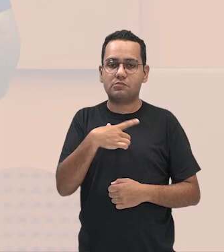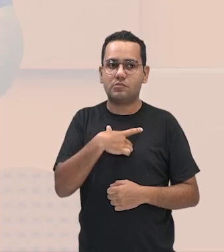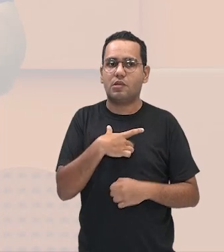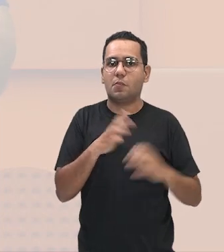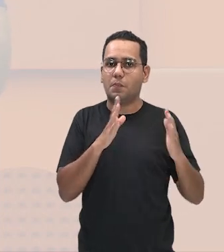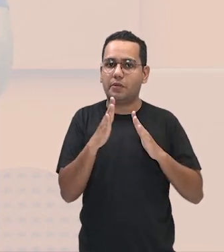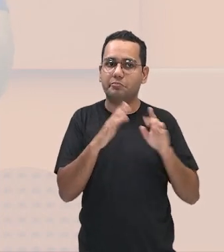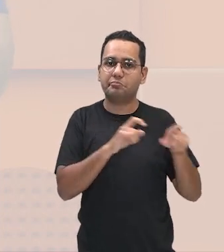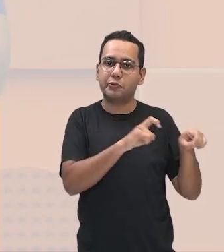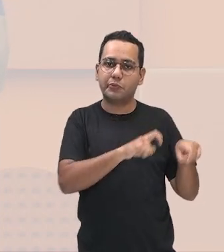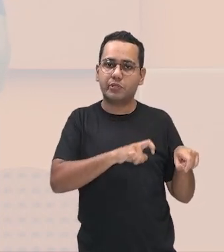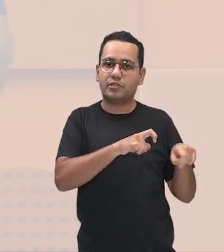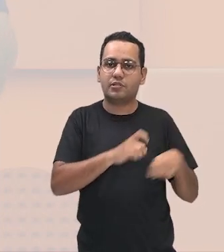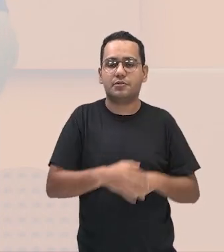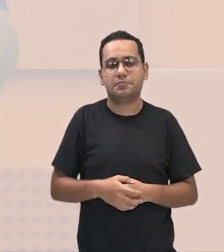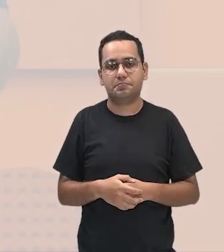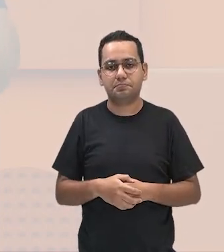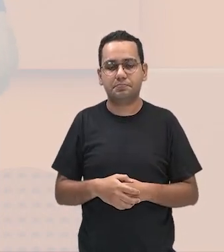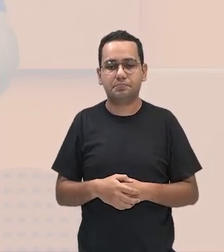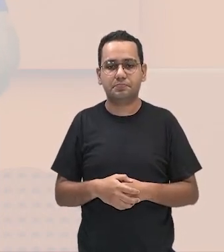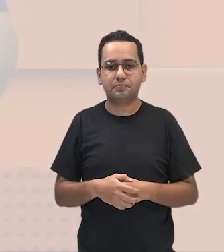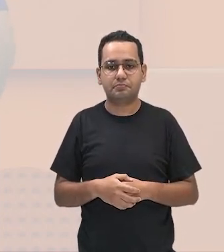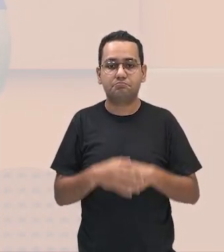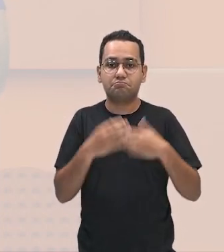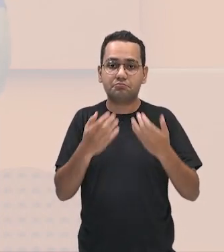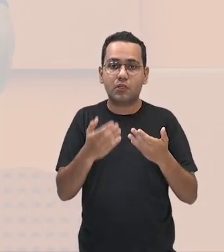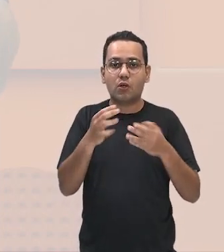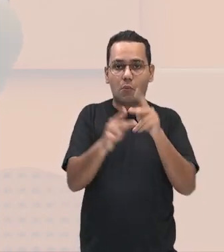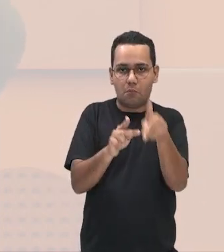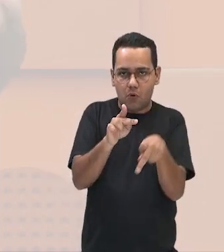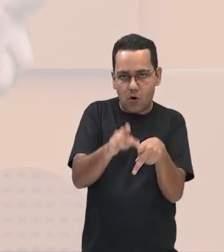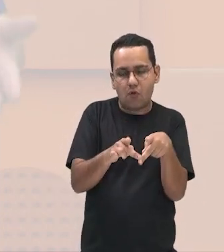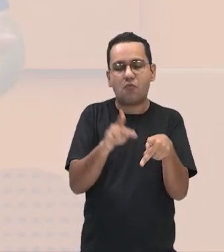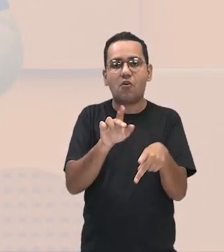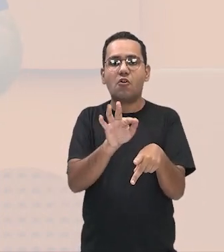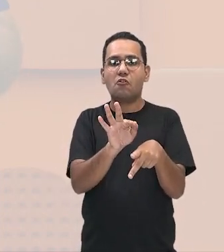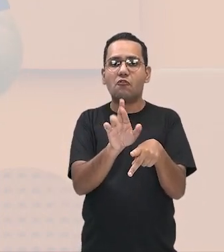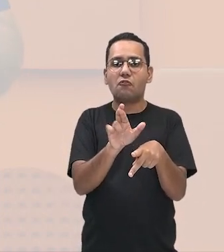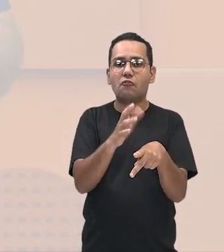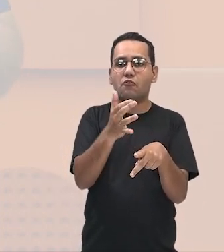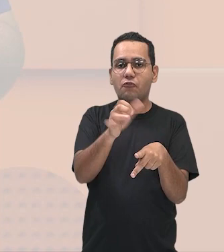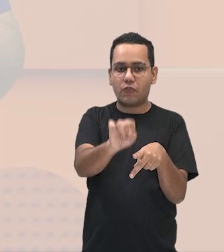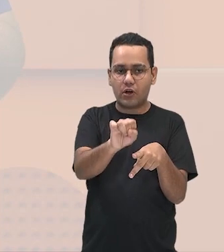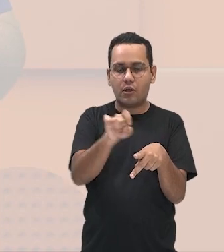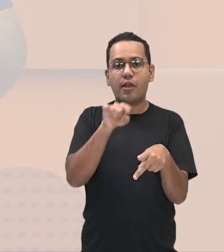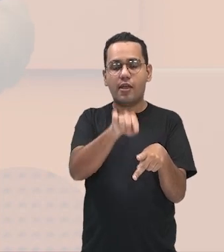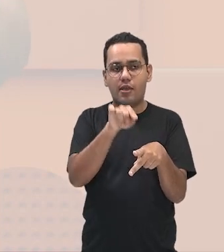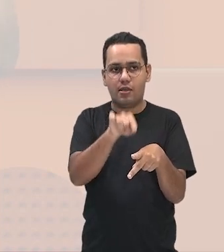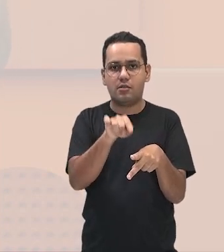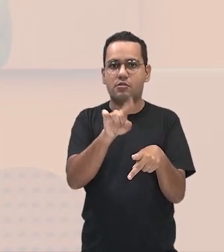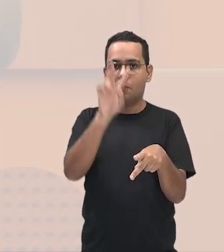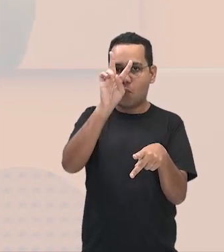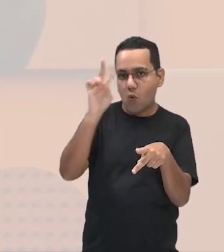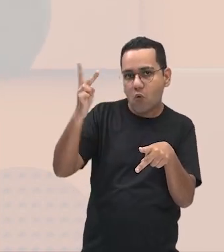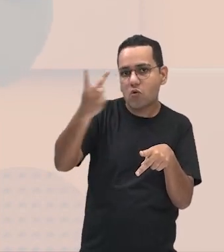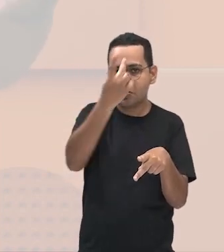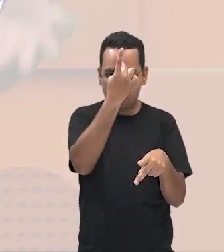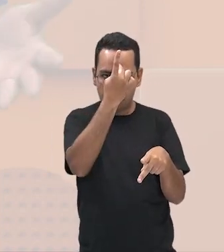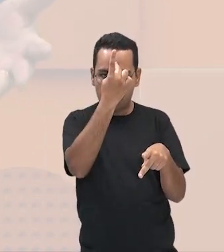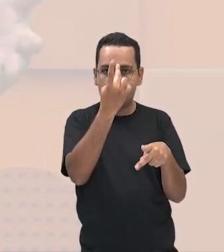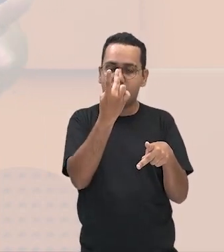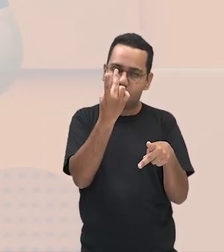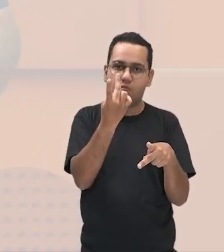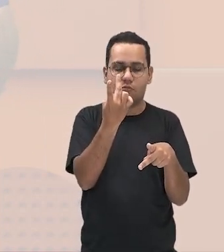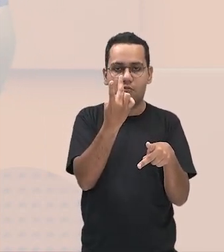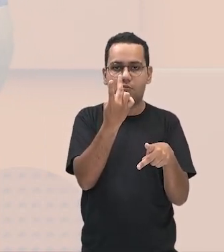ruralização. Nós temos, então, a partir dos povos francos, a partir do convertimento desses povos francos, né, a